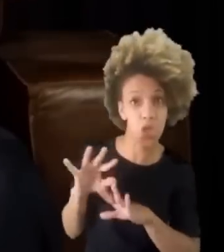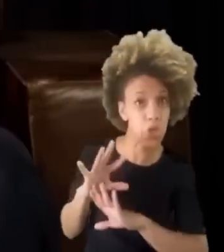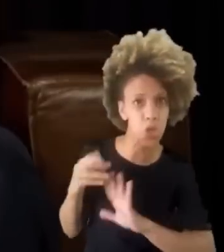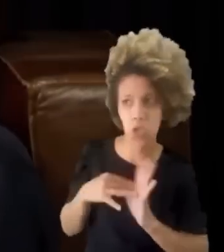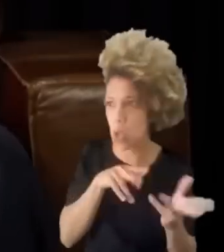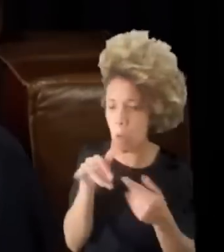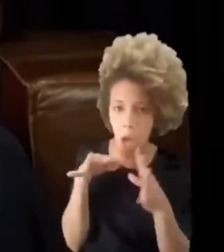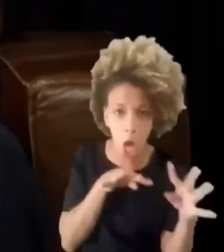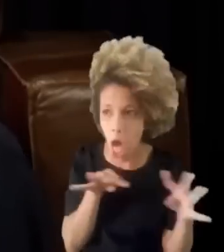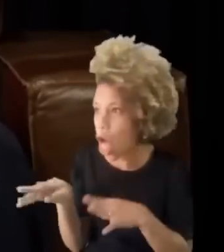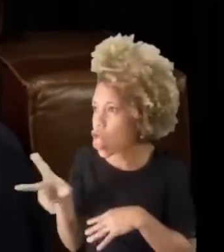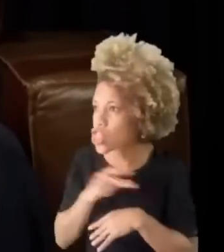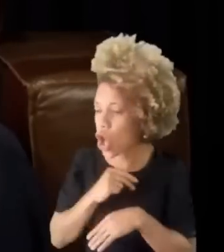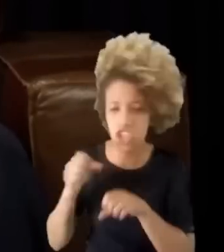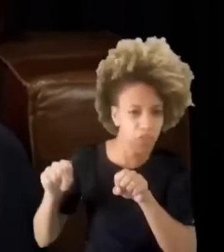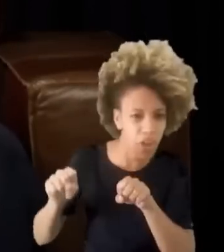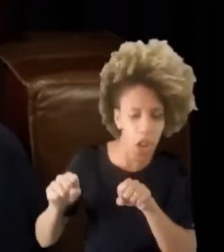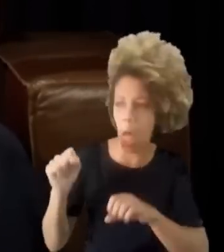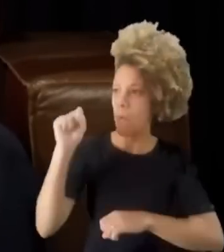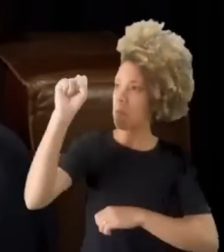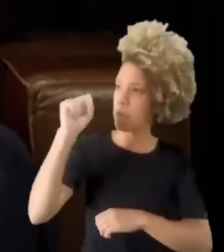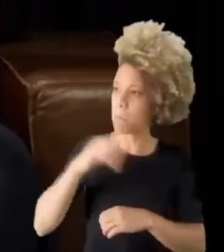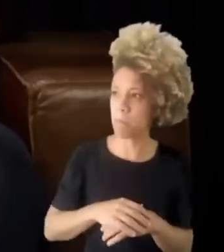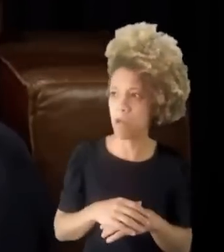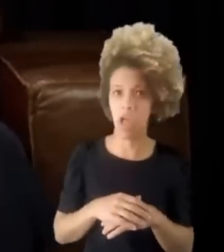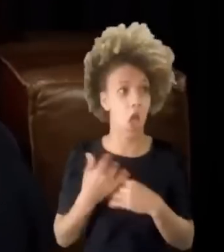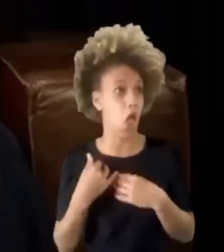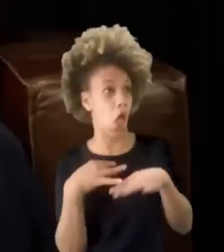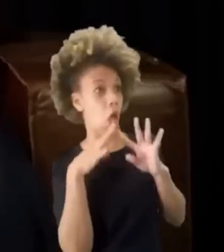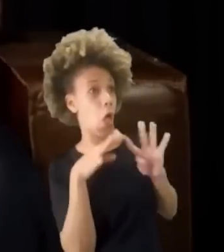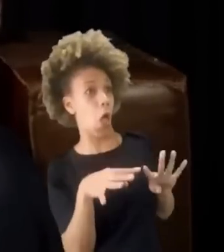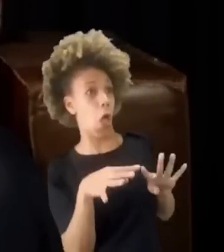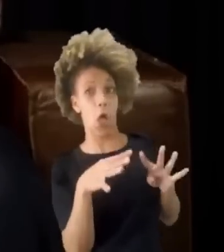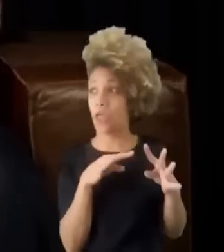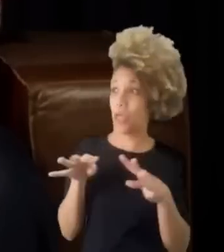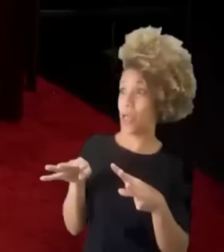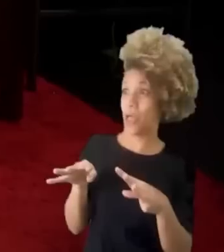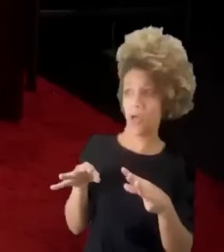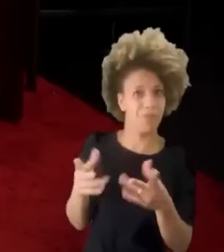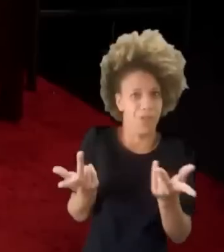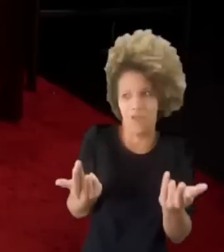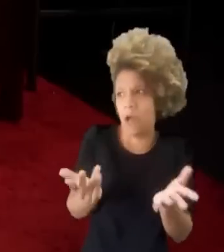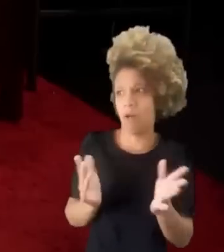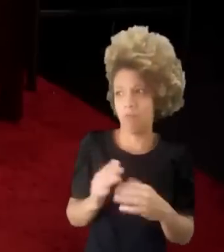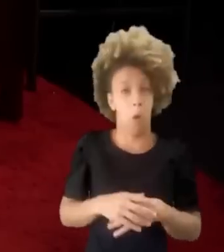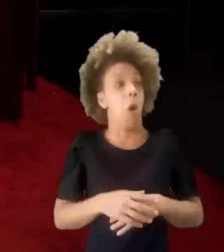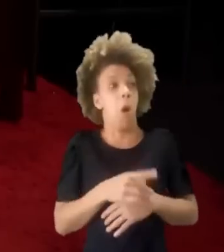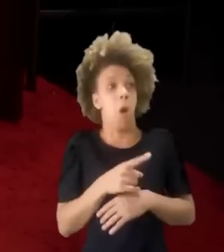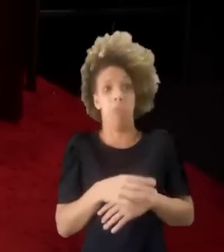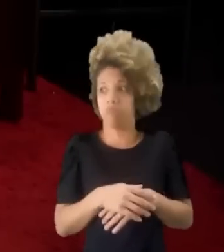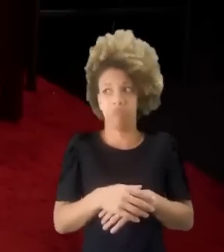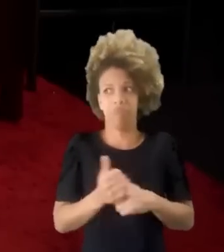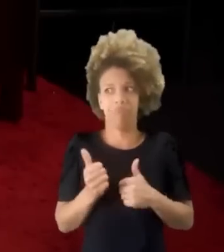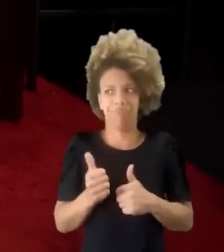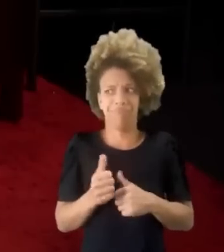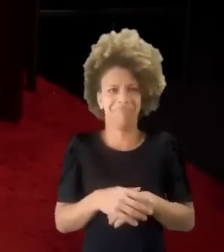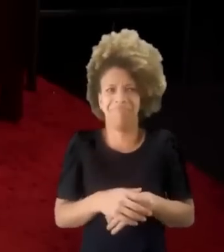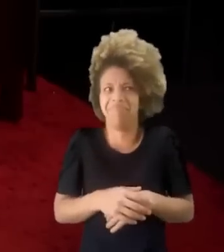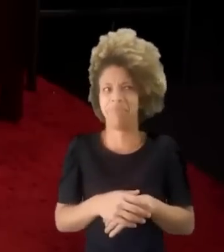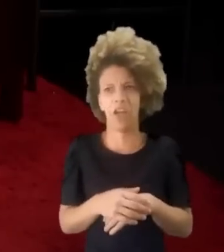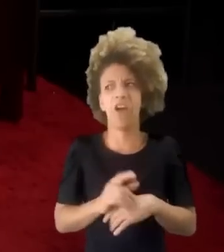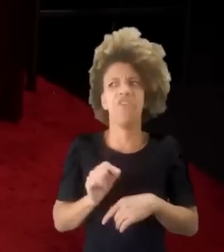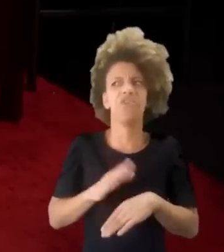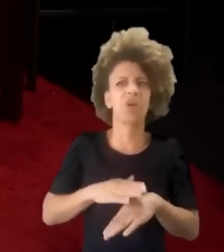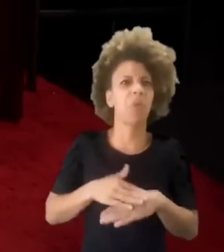que o mundo inteiro falou assim Ah os entregador de fascista ele fez ah eu fiz ó também mano eu falei ó funcionou alguma coisa